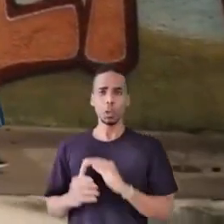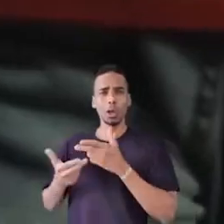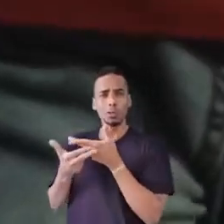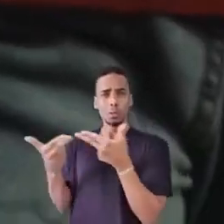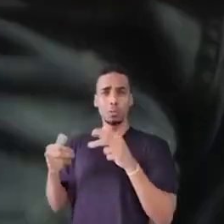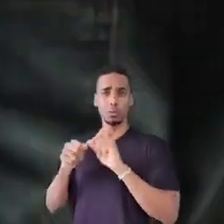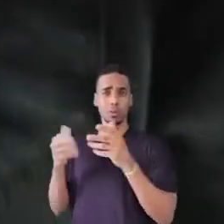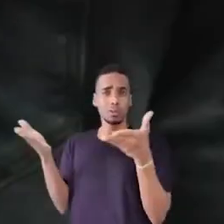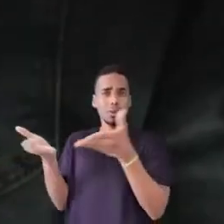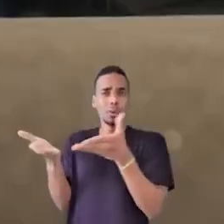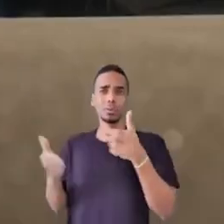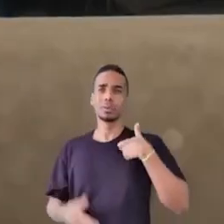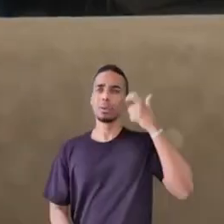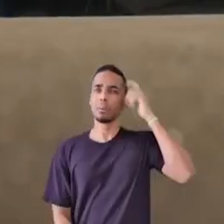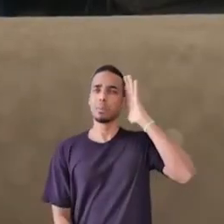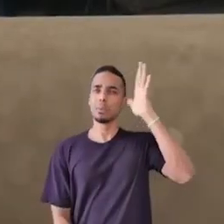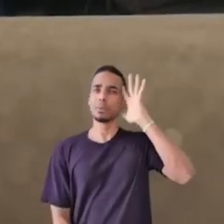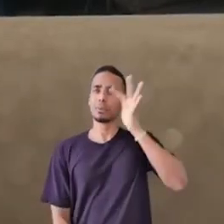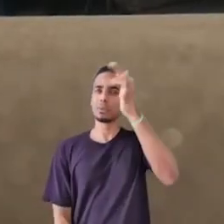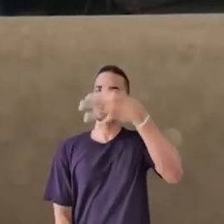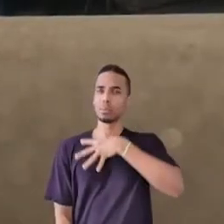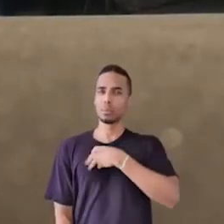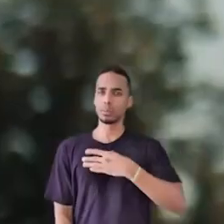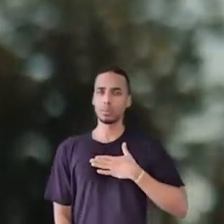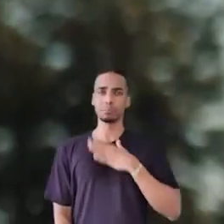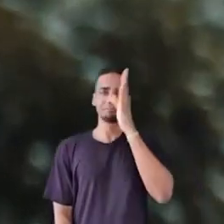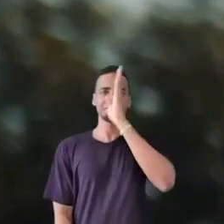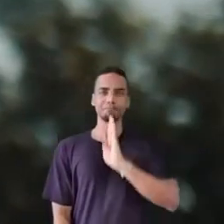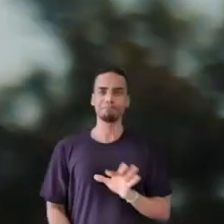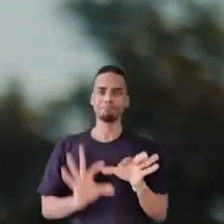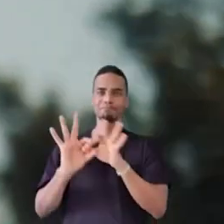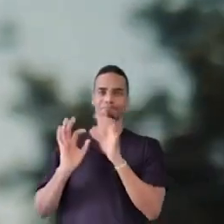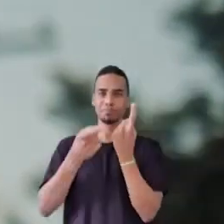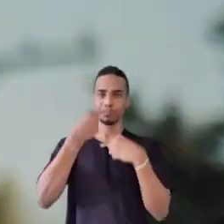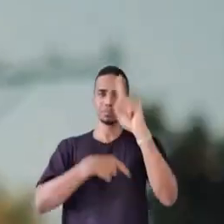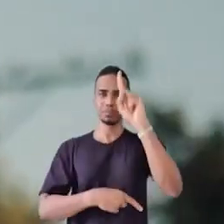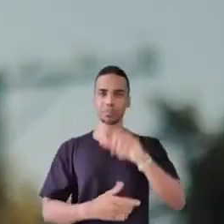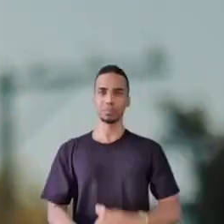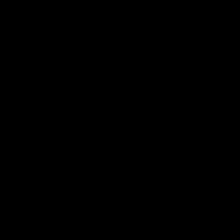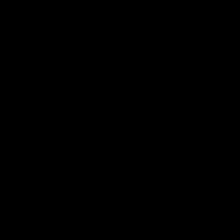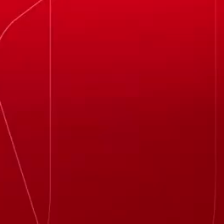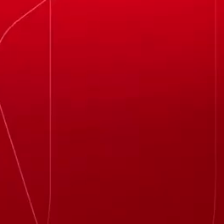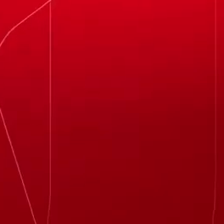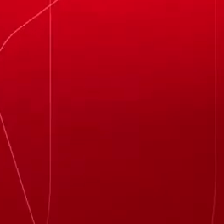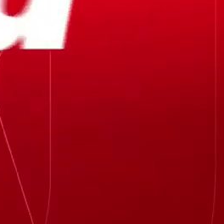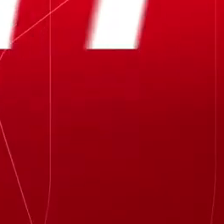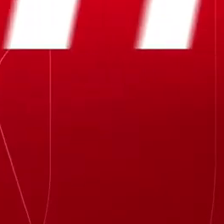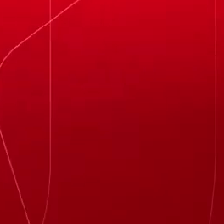tudo que eu faço hoje é pensando no amanhã dos meus filhos. Brasil, união e reconstrução.